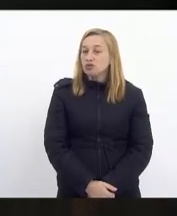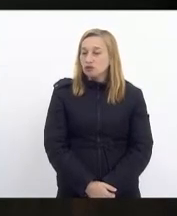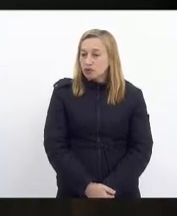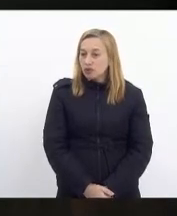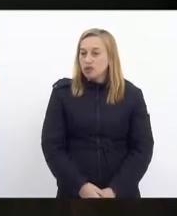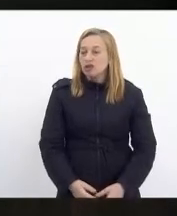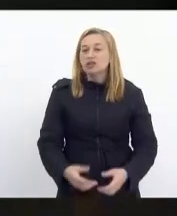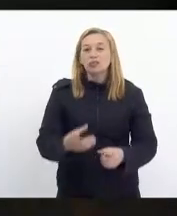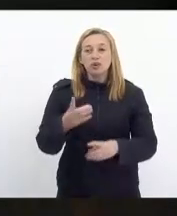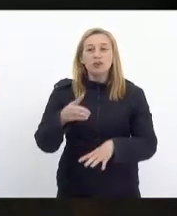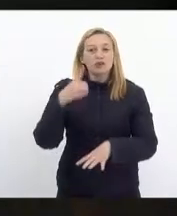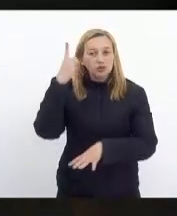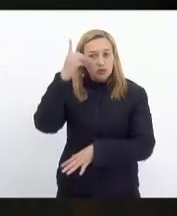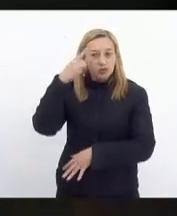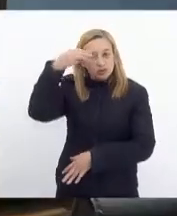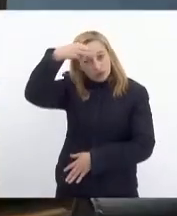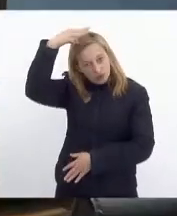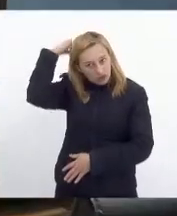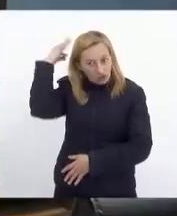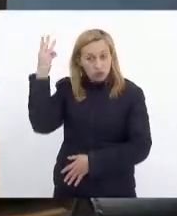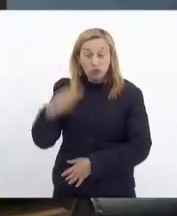deputado Márcio Pacheco.